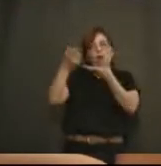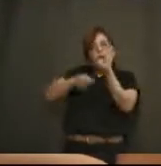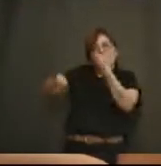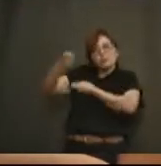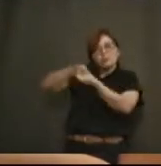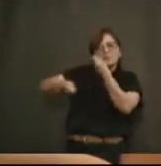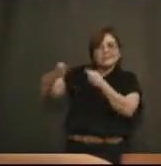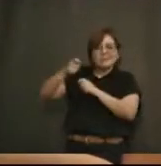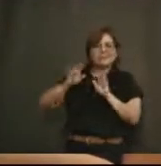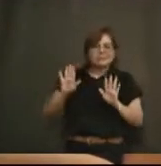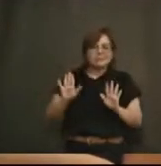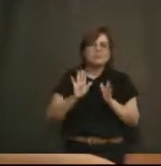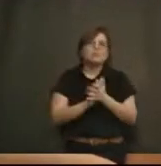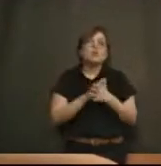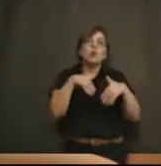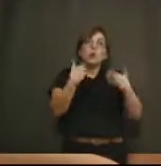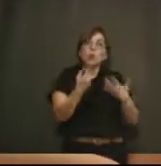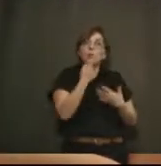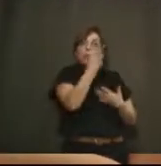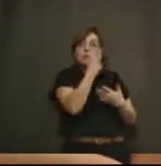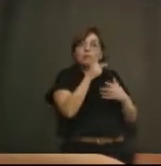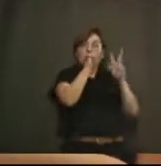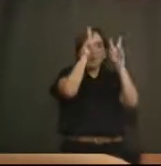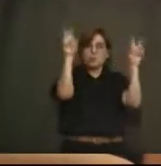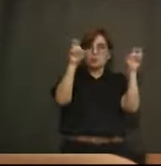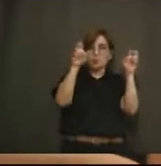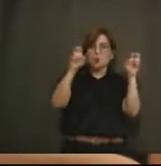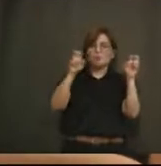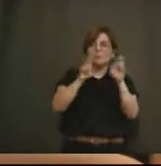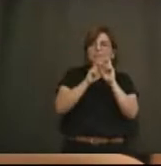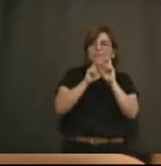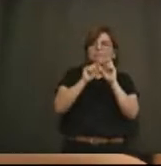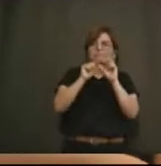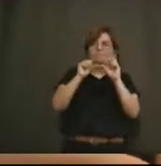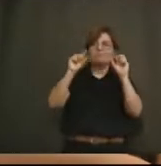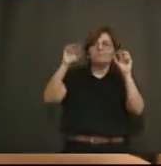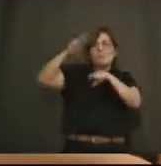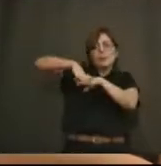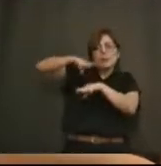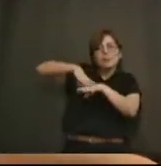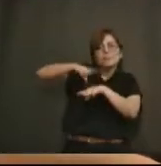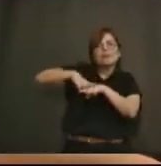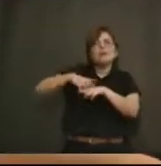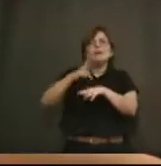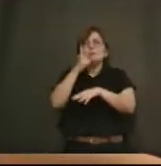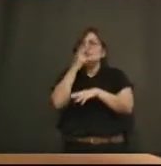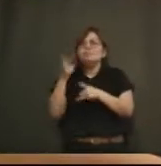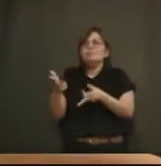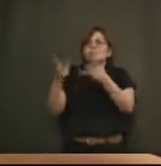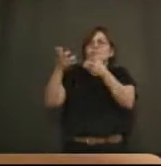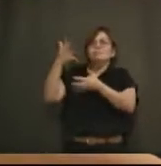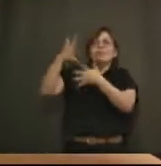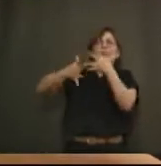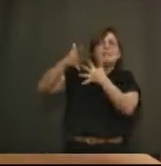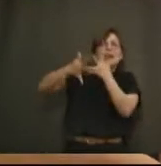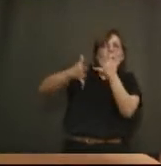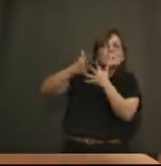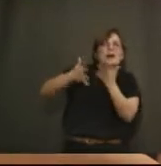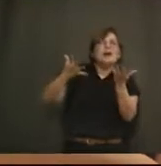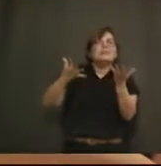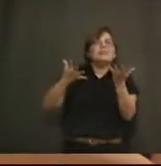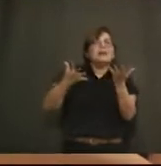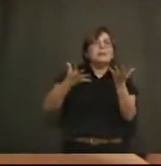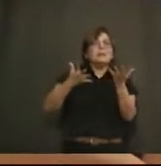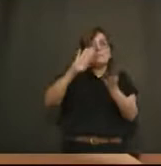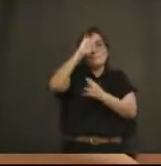matemática, eu vejo que ela também atrapalha muito, porque nas primeiras, principalmente na educação